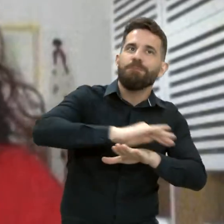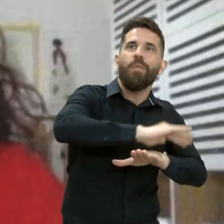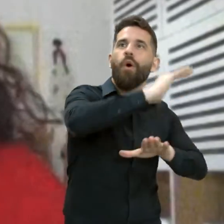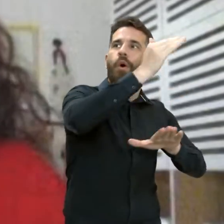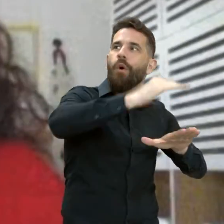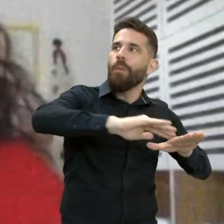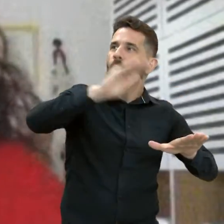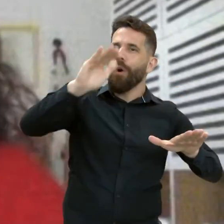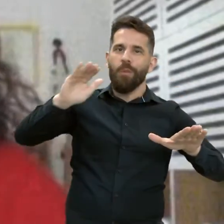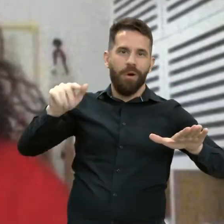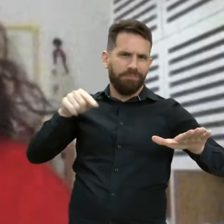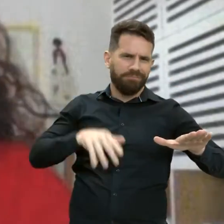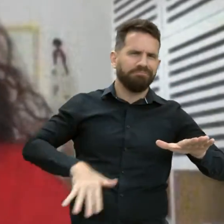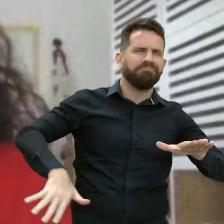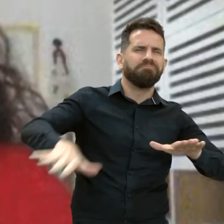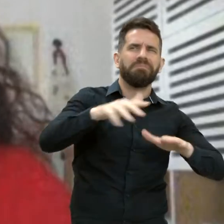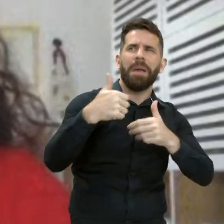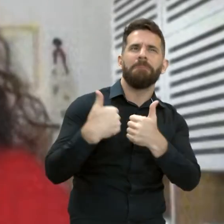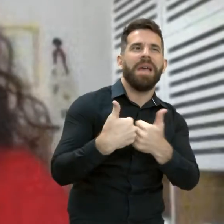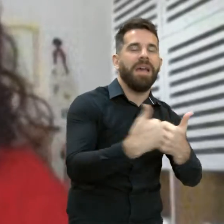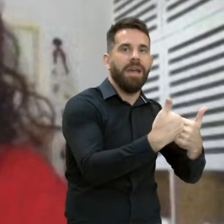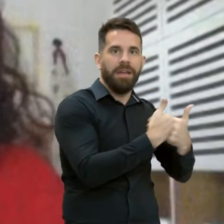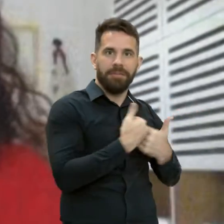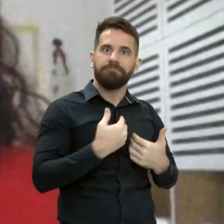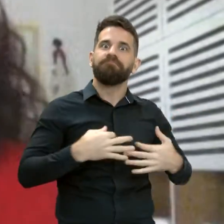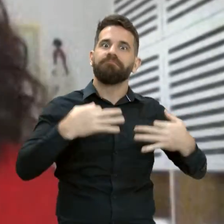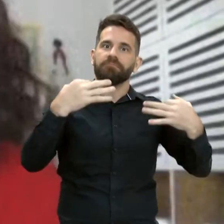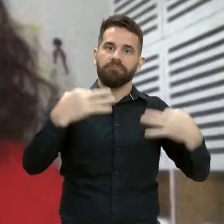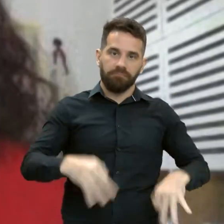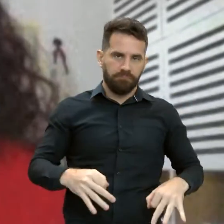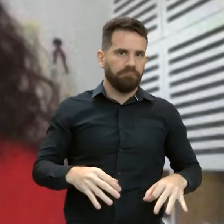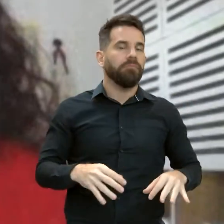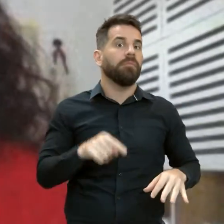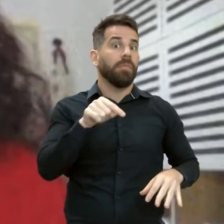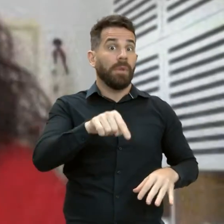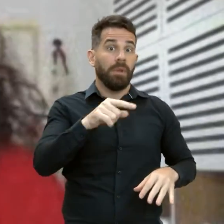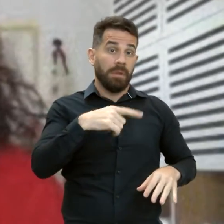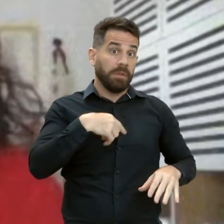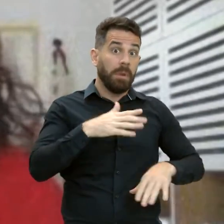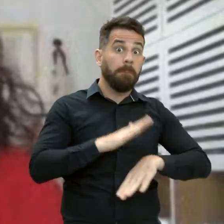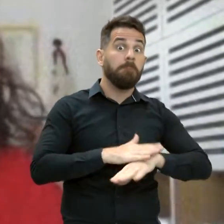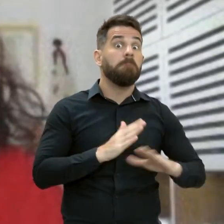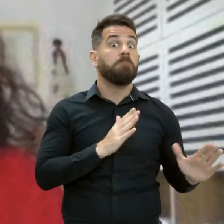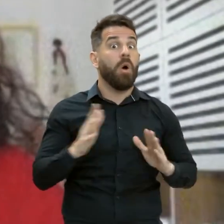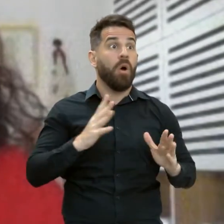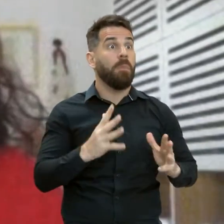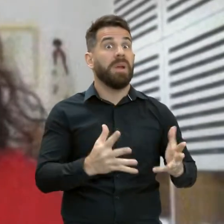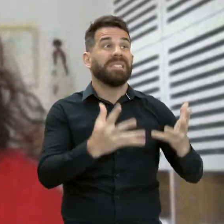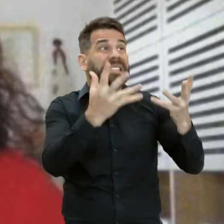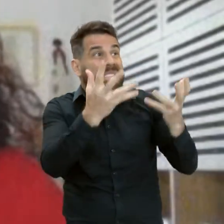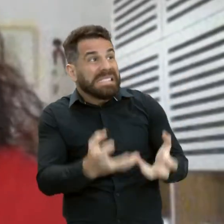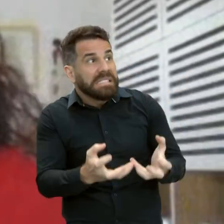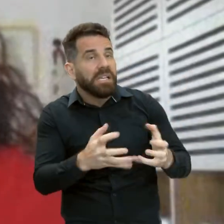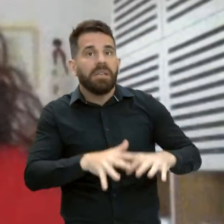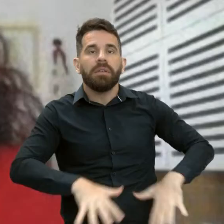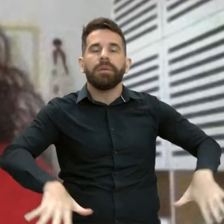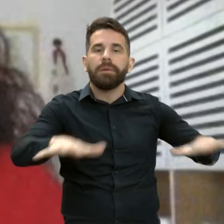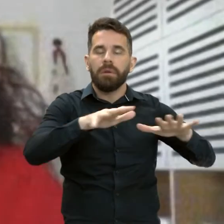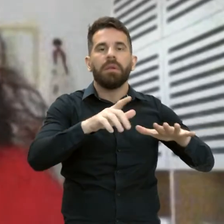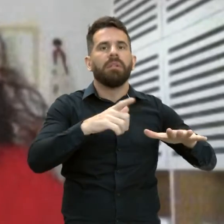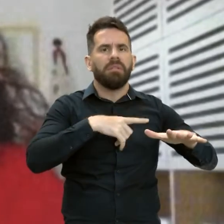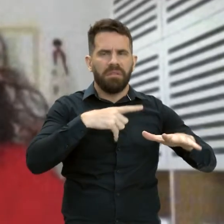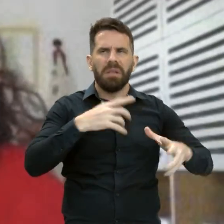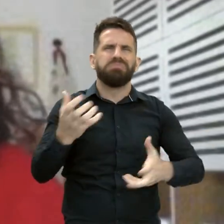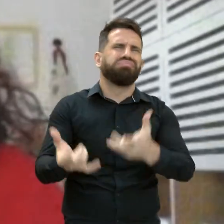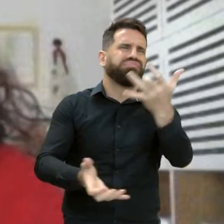que realmente até hoje, na época de seca, esses morros aqui ficam bem queimados pela ação do